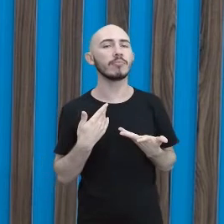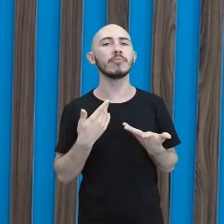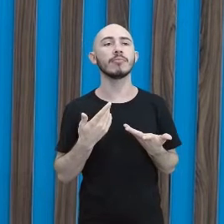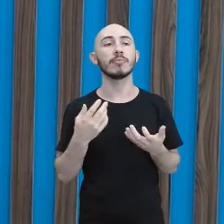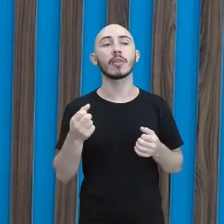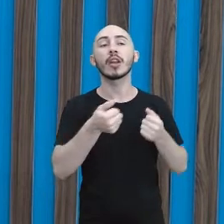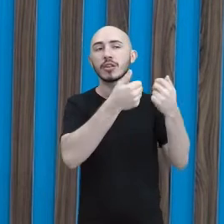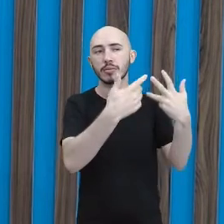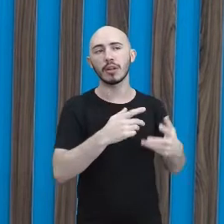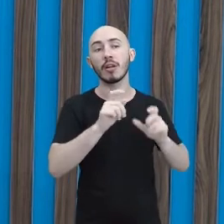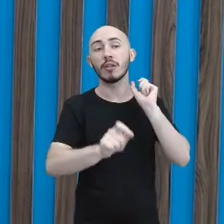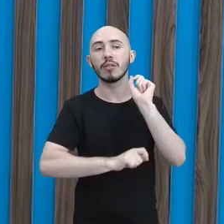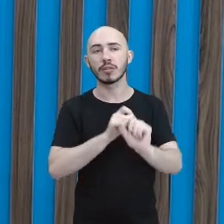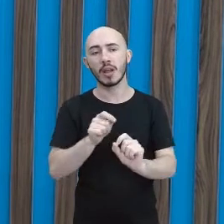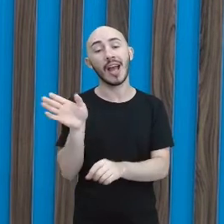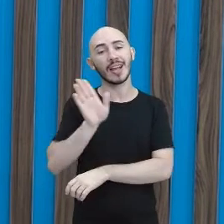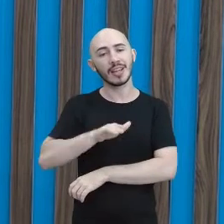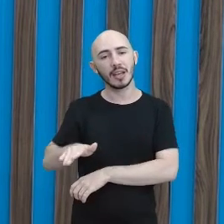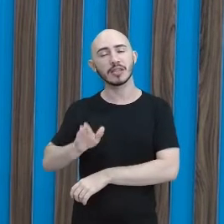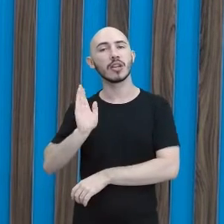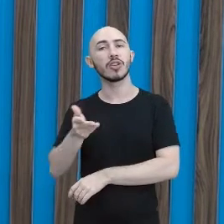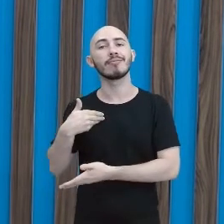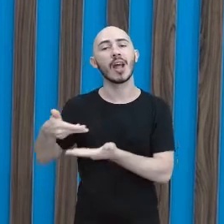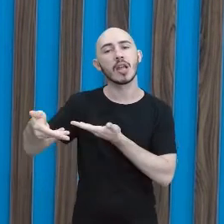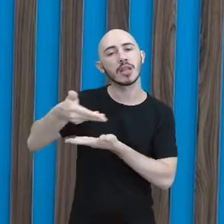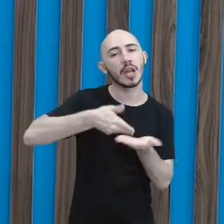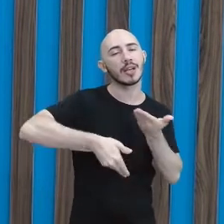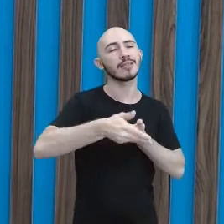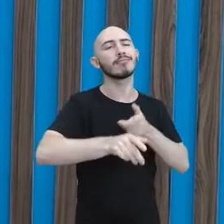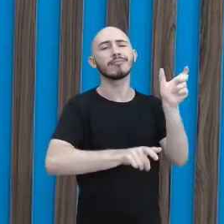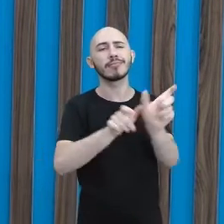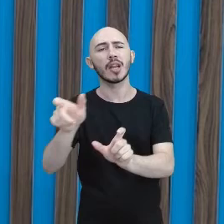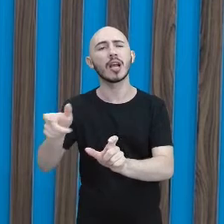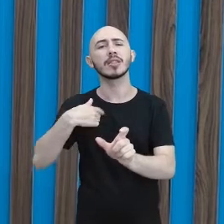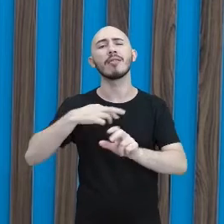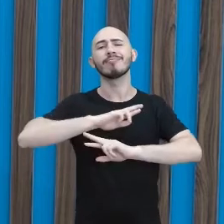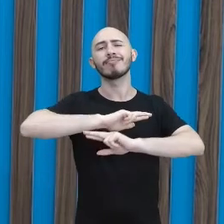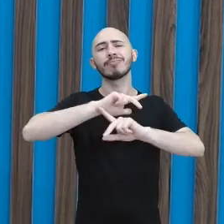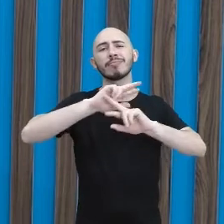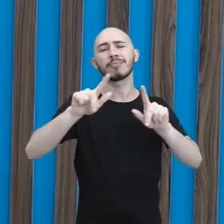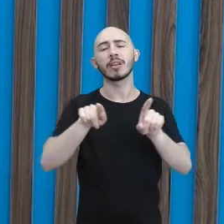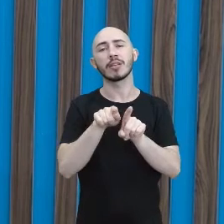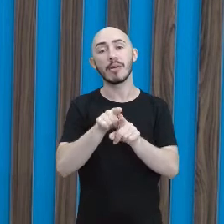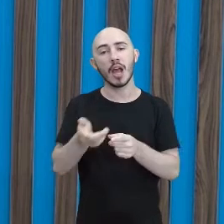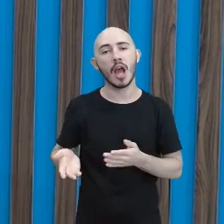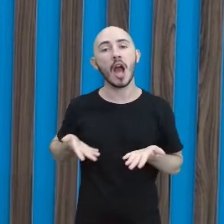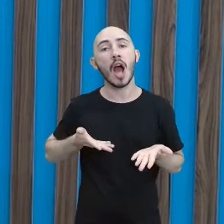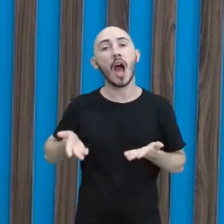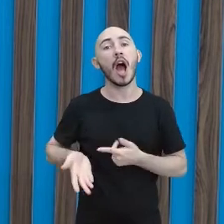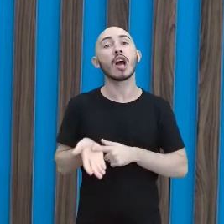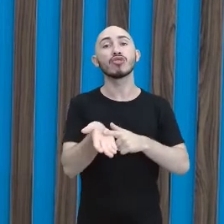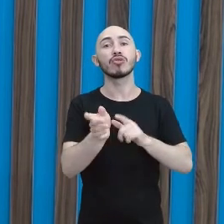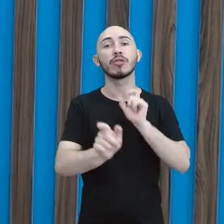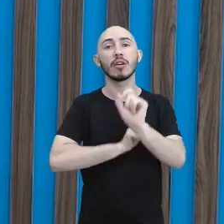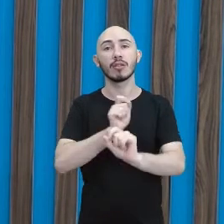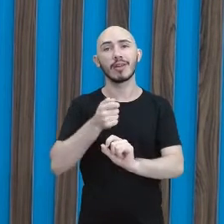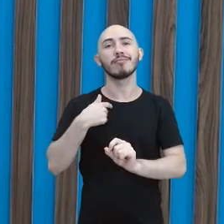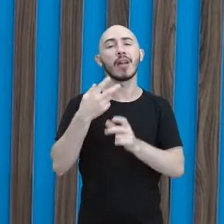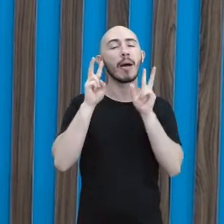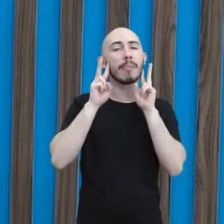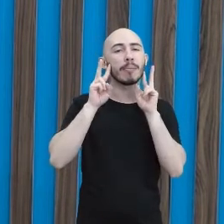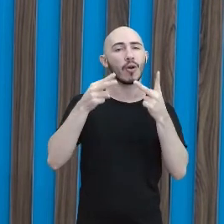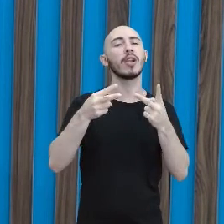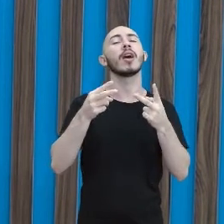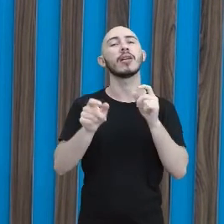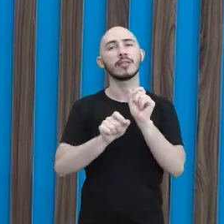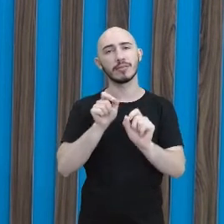como a gente falou, de que a criança, desde cedo, ela está convivendo com as diferenças, também vai ajudar nessa questão da sensibilidade do olhar, como colocamos,